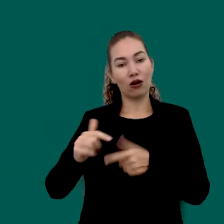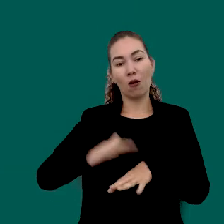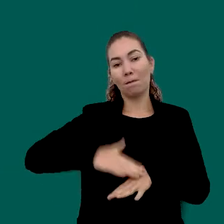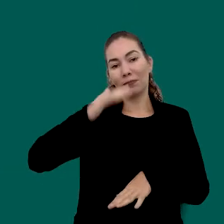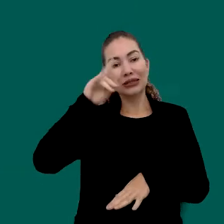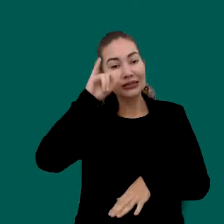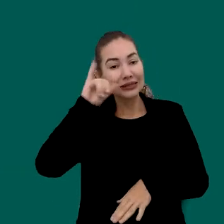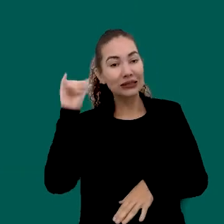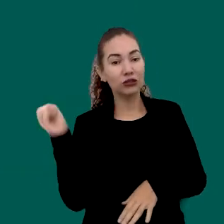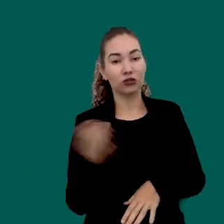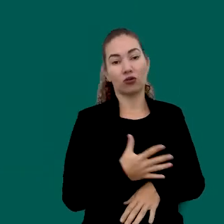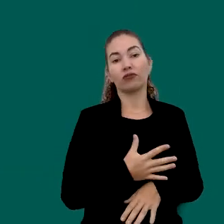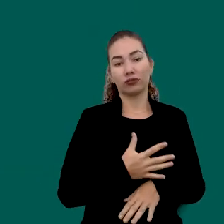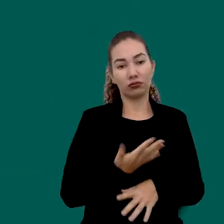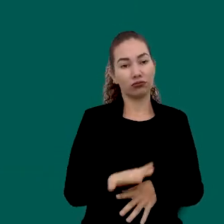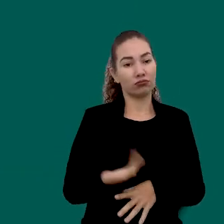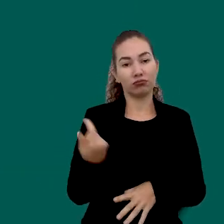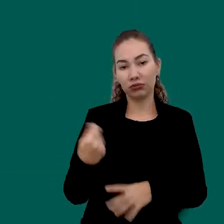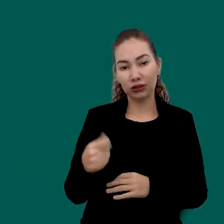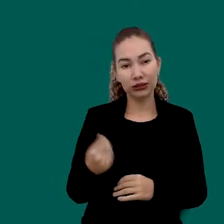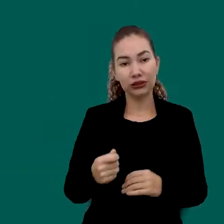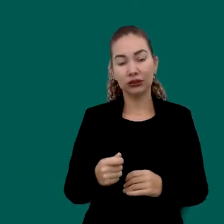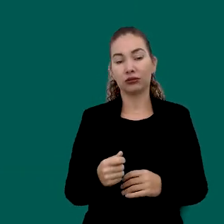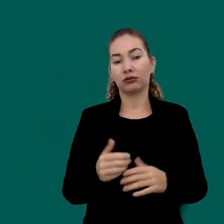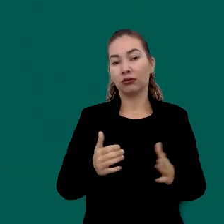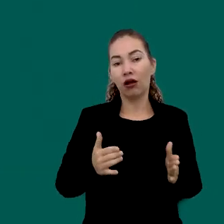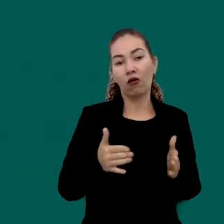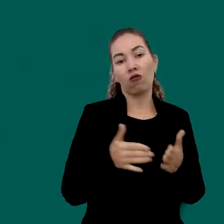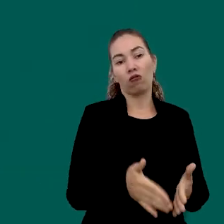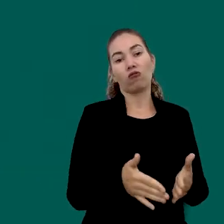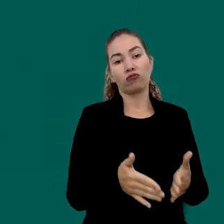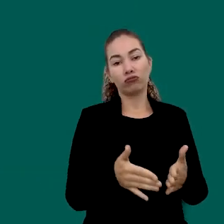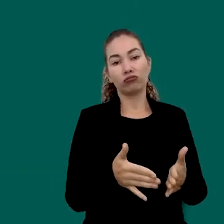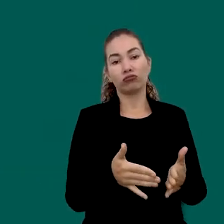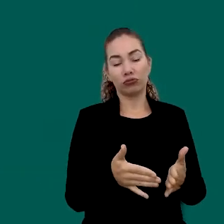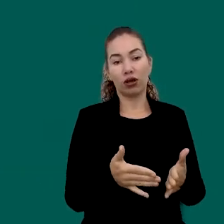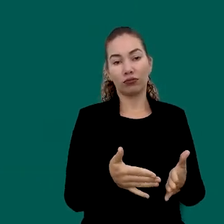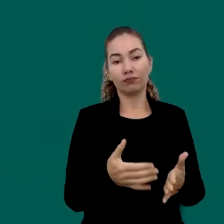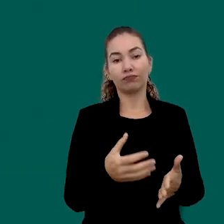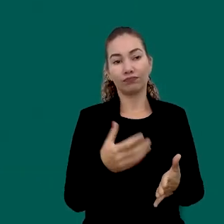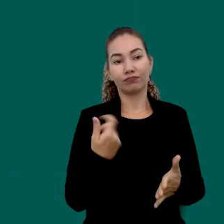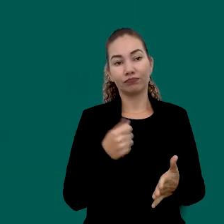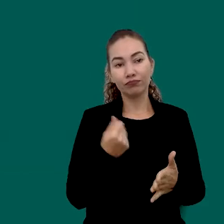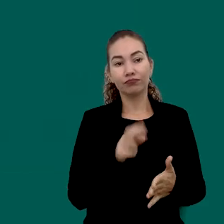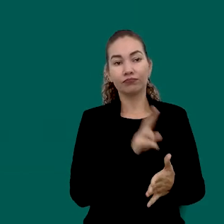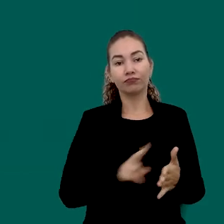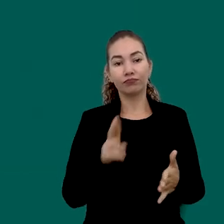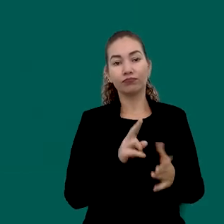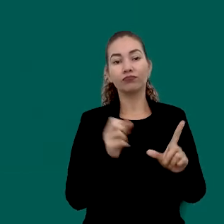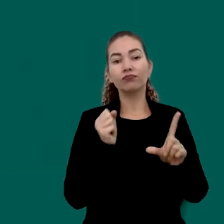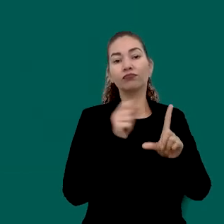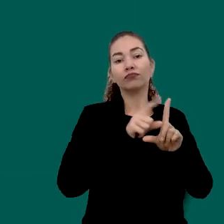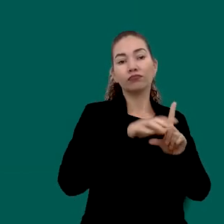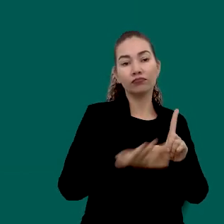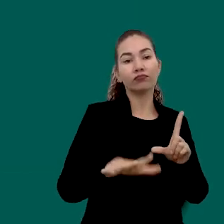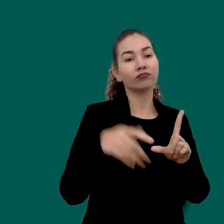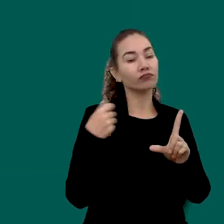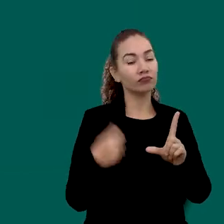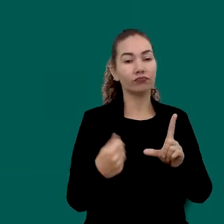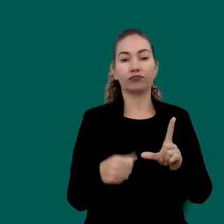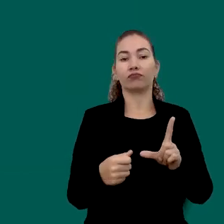tentar mais o meio tradicional. Tem que começar a antecipar essas tendências. Né? Tem que começar a ir para a rede. tem que tratar as redes de outra forma, tem